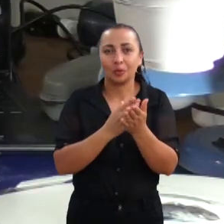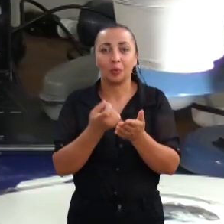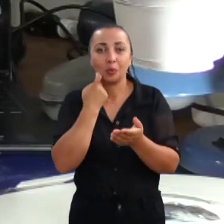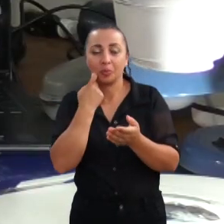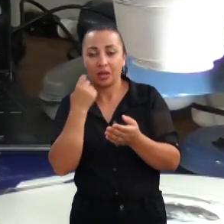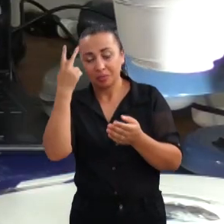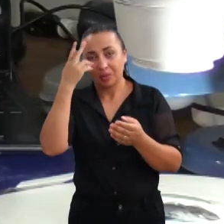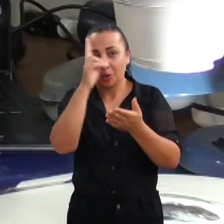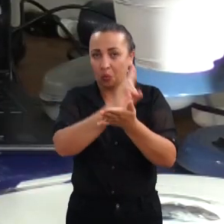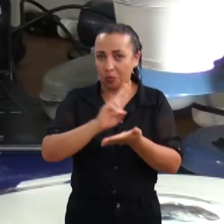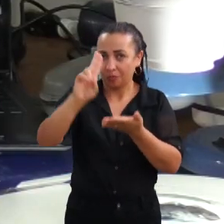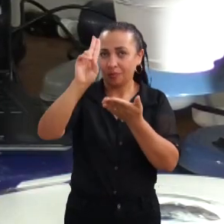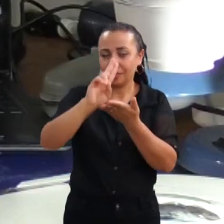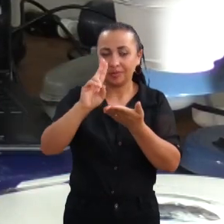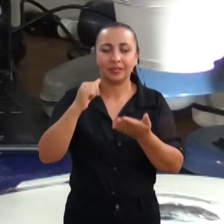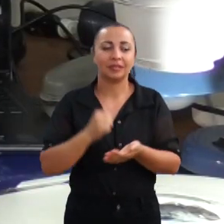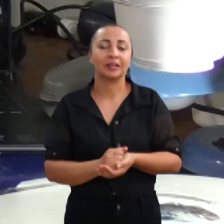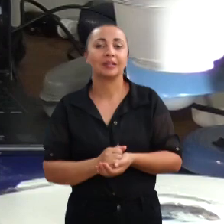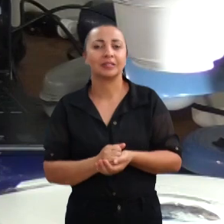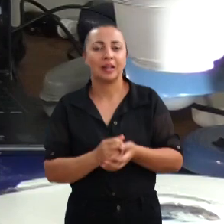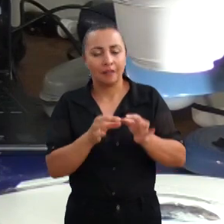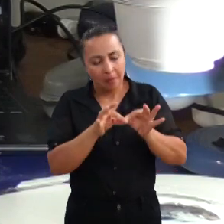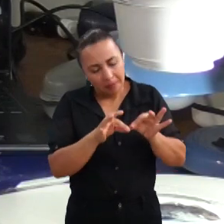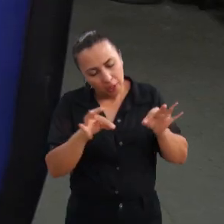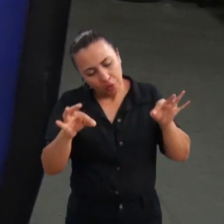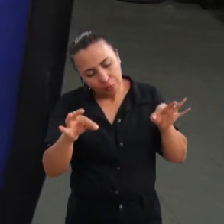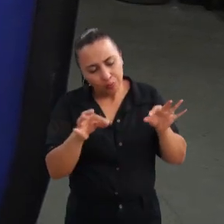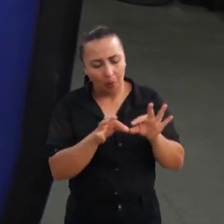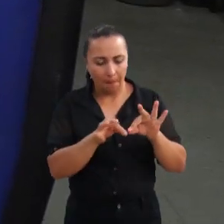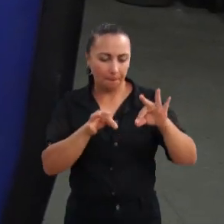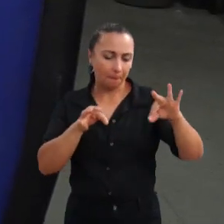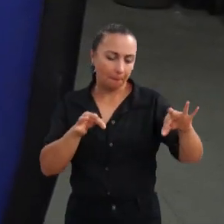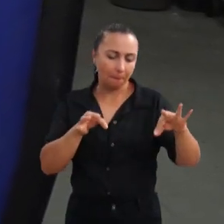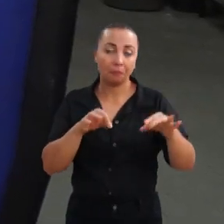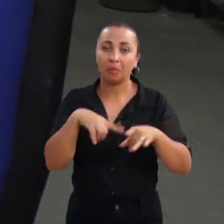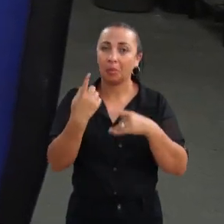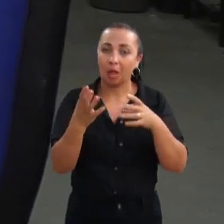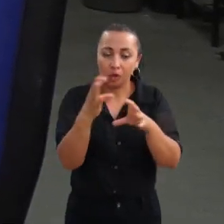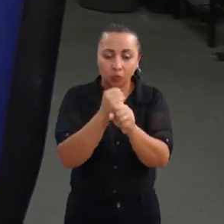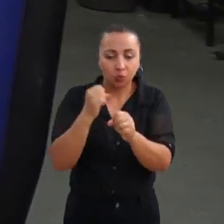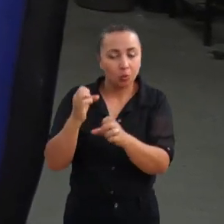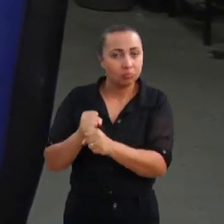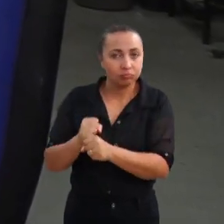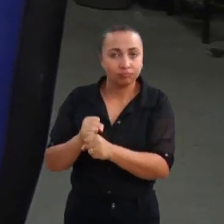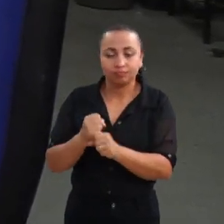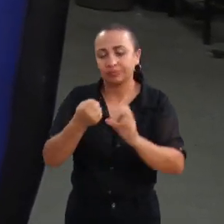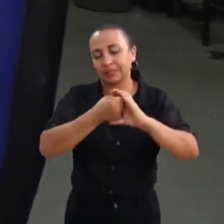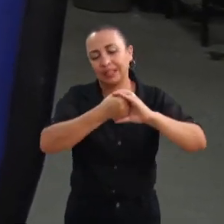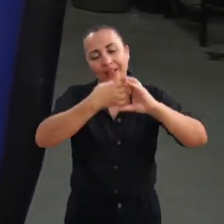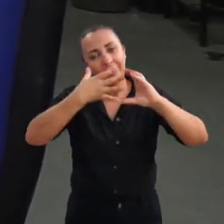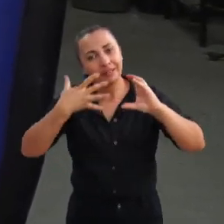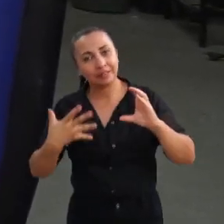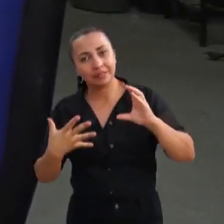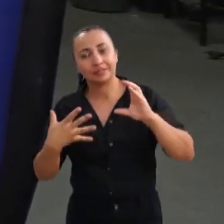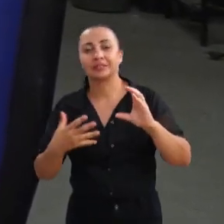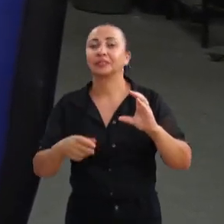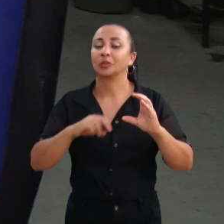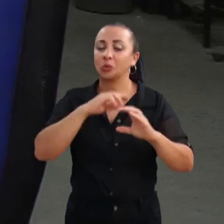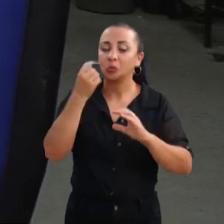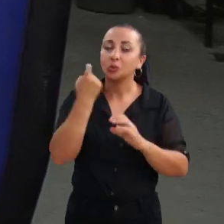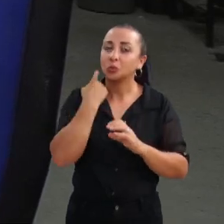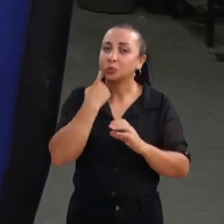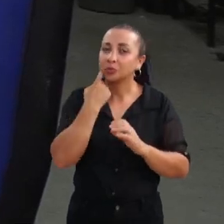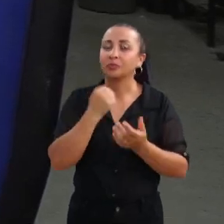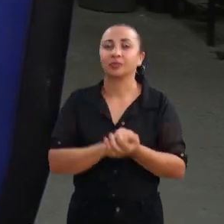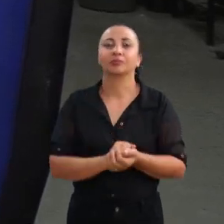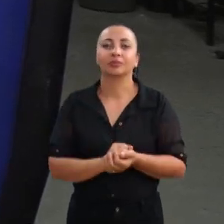para cá, para a universidade, certo? E aí a gente vai medir, vai fazer as contagens, né? Vai fazer a caracterização